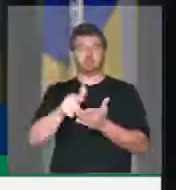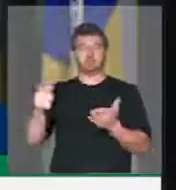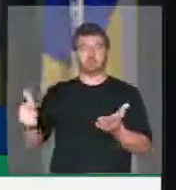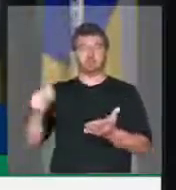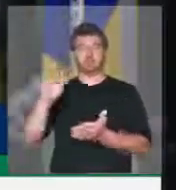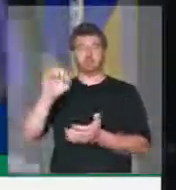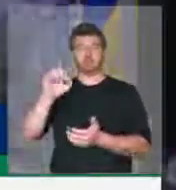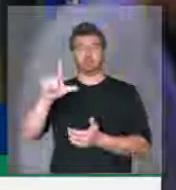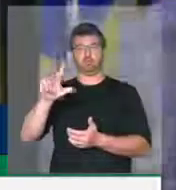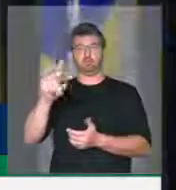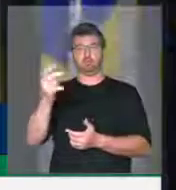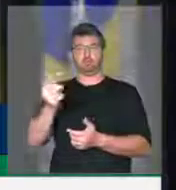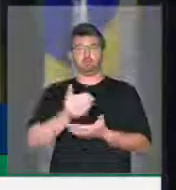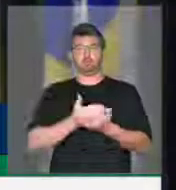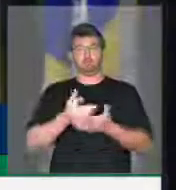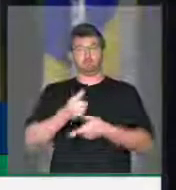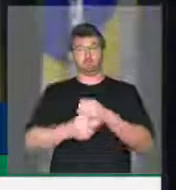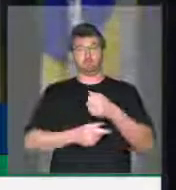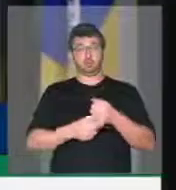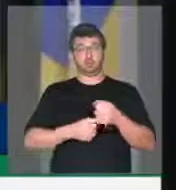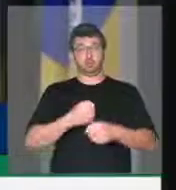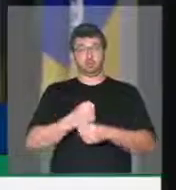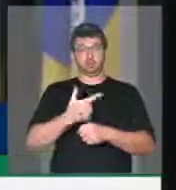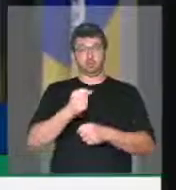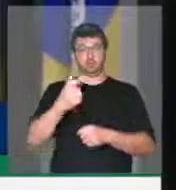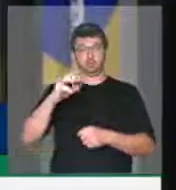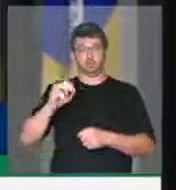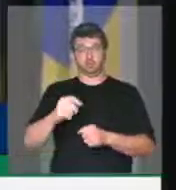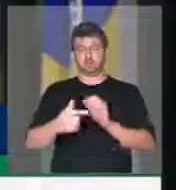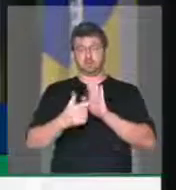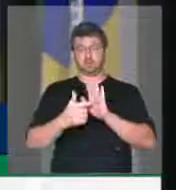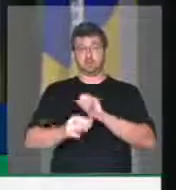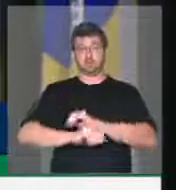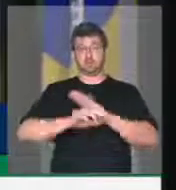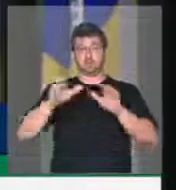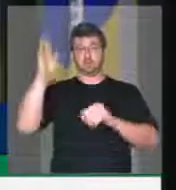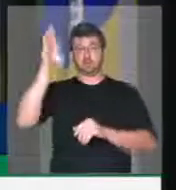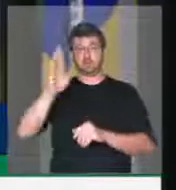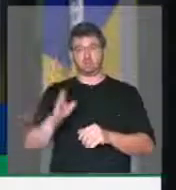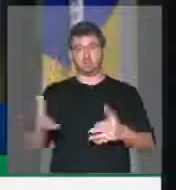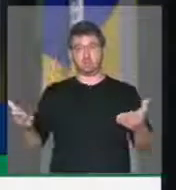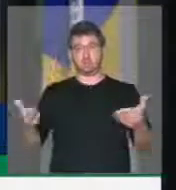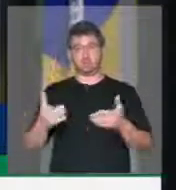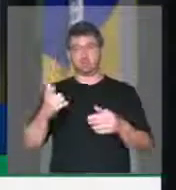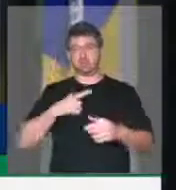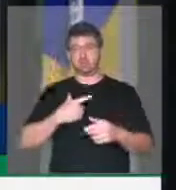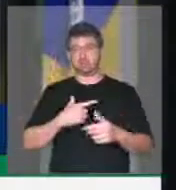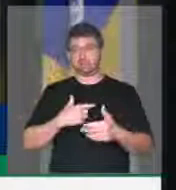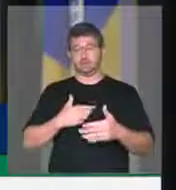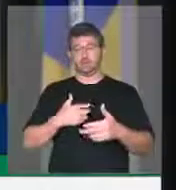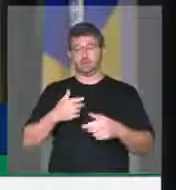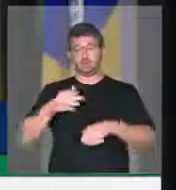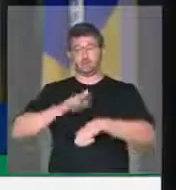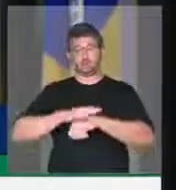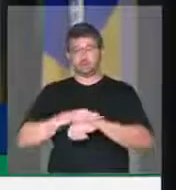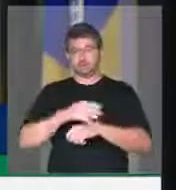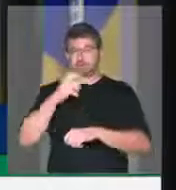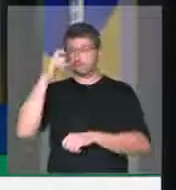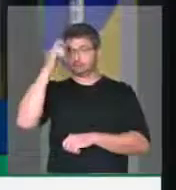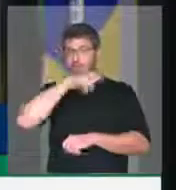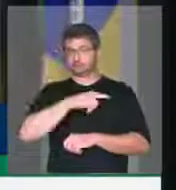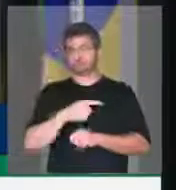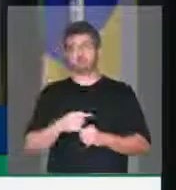início de 2020, deveria ser absolutamente claro que o Brasil se encontra numa encruzilhada.